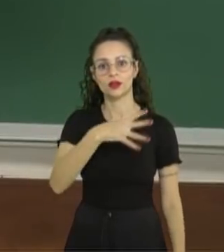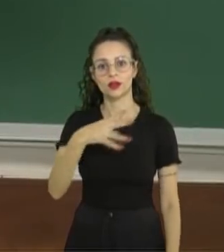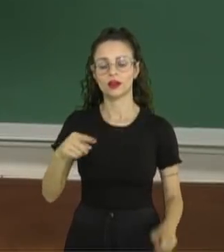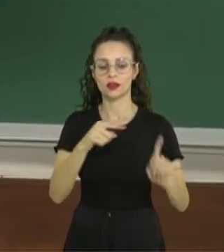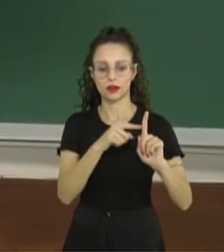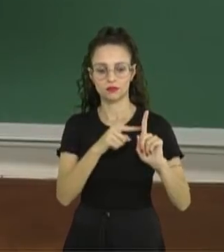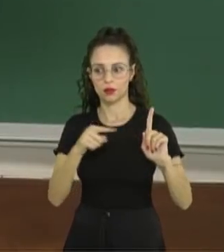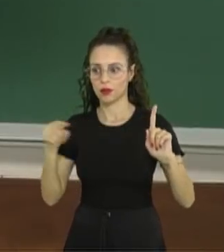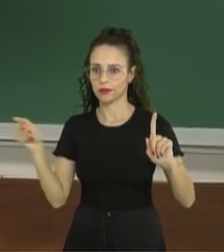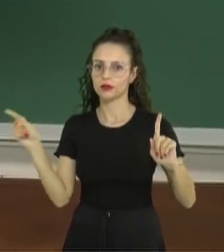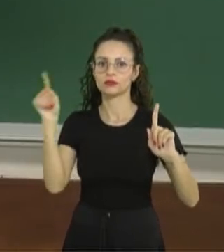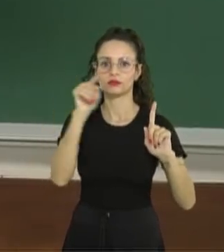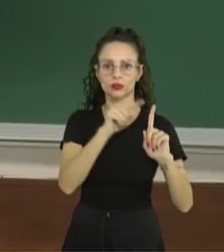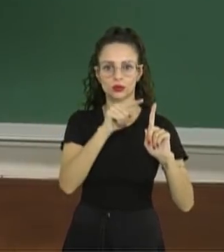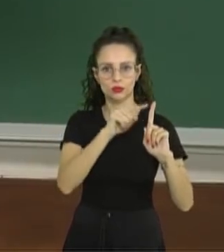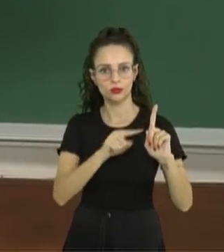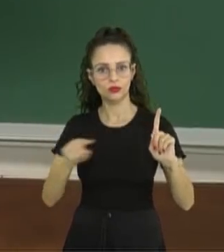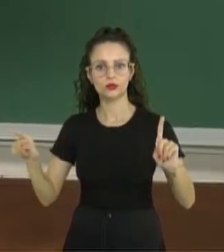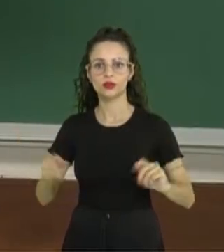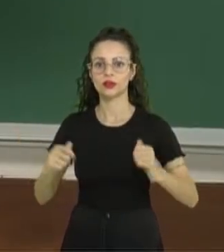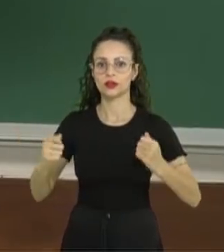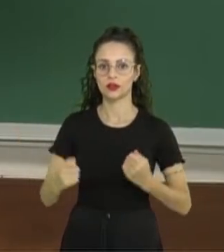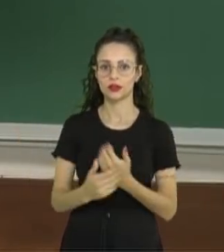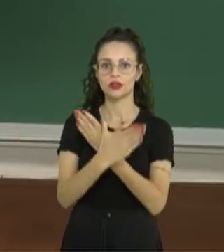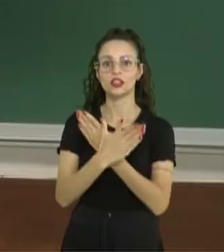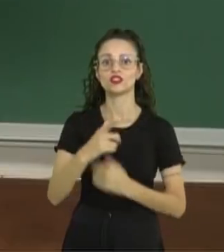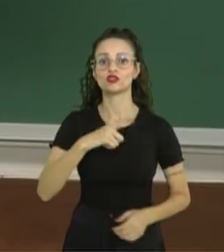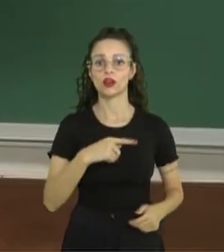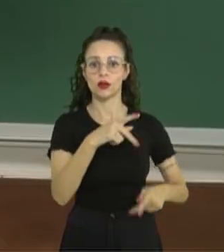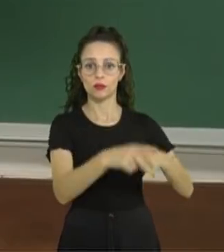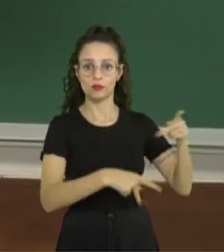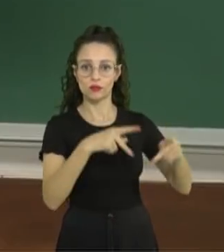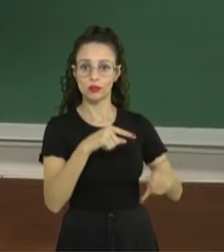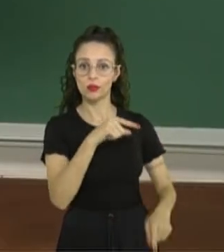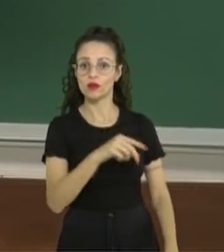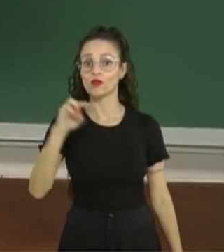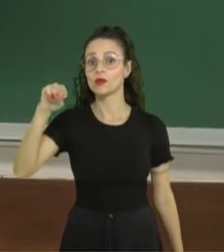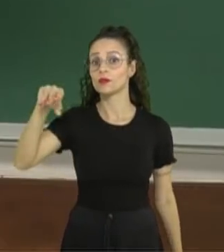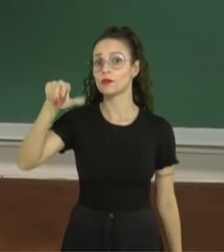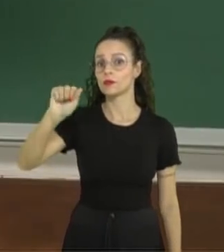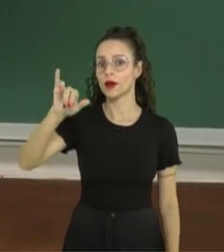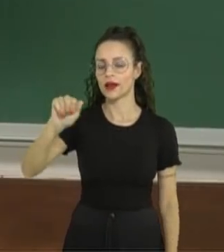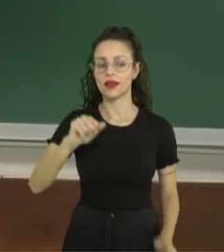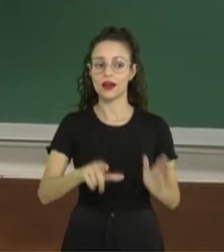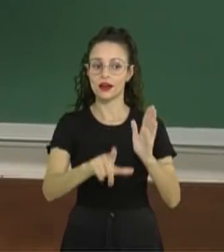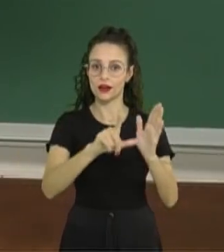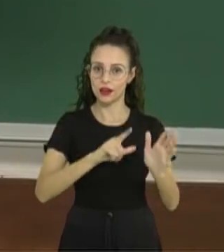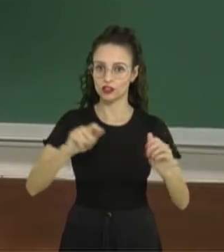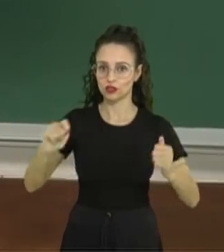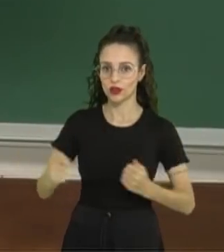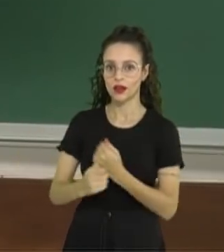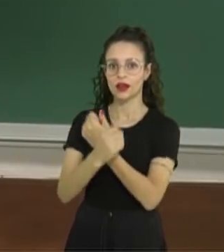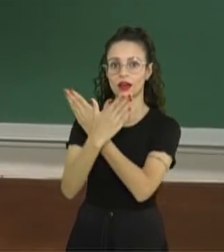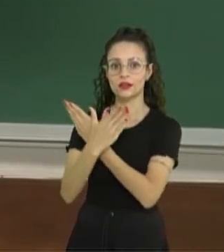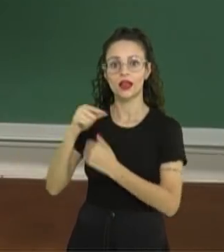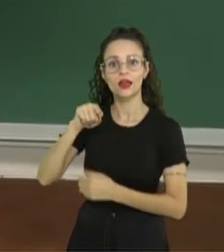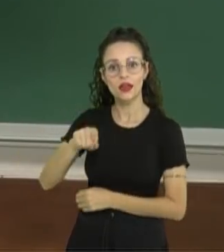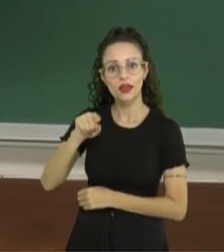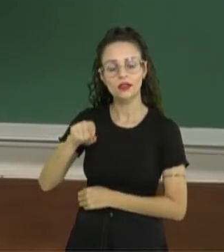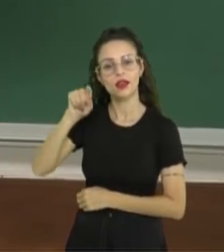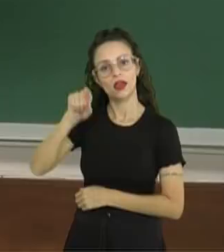cíclico asteca. Havia a civilização maia, que vem um pouco antes dos astecas, inclusive os astecas se apresentavam